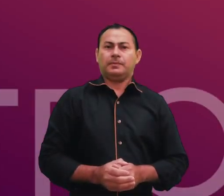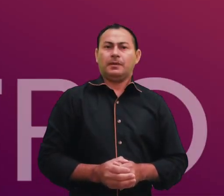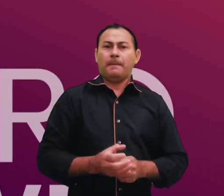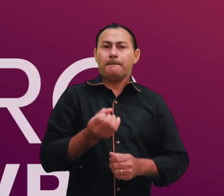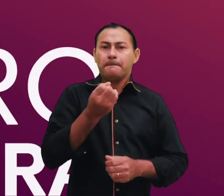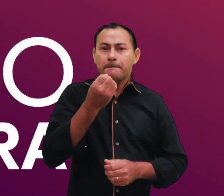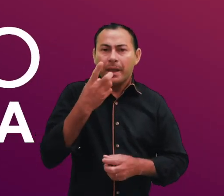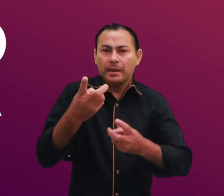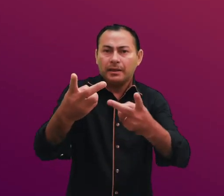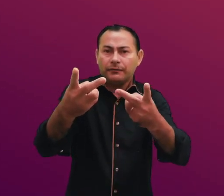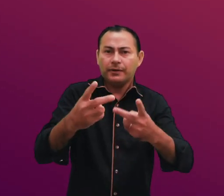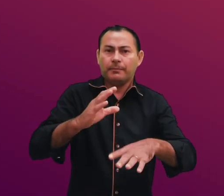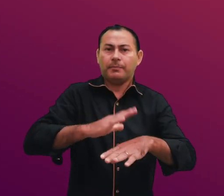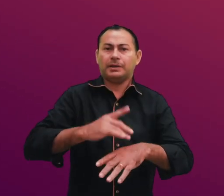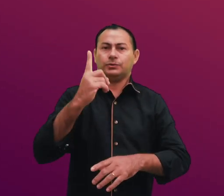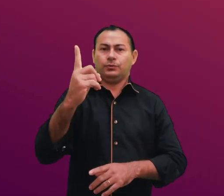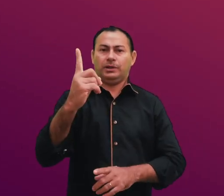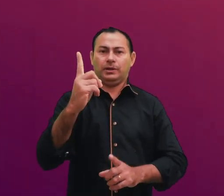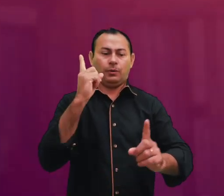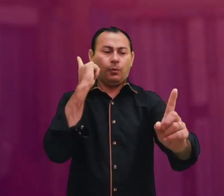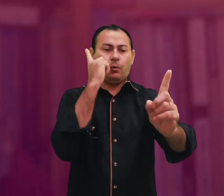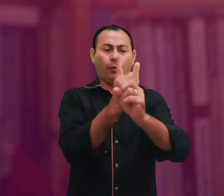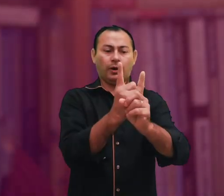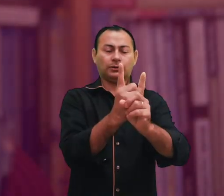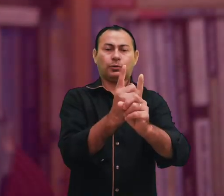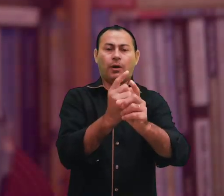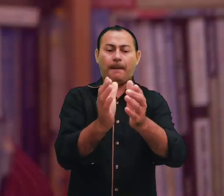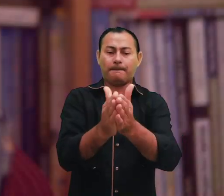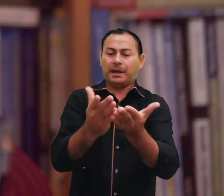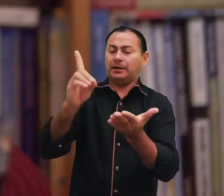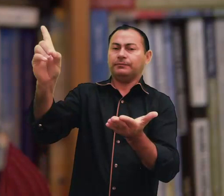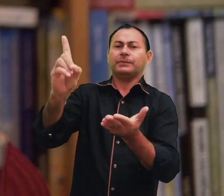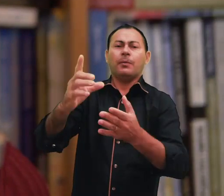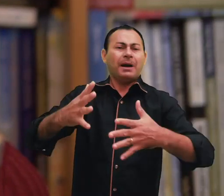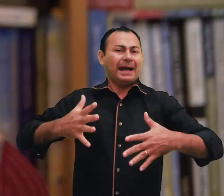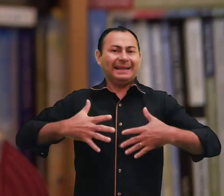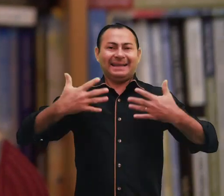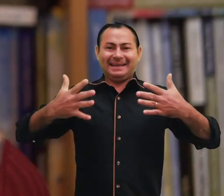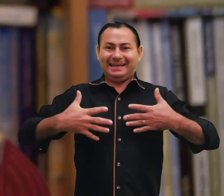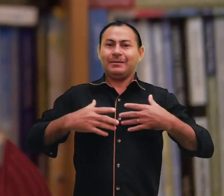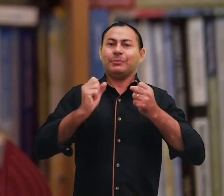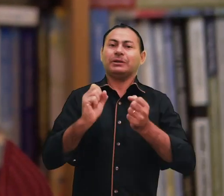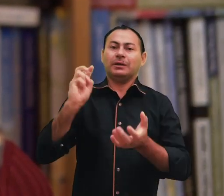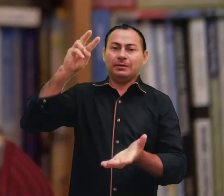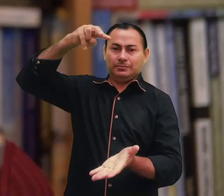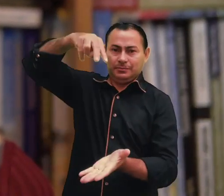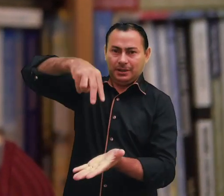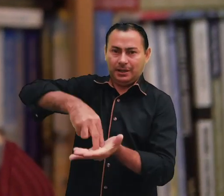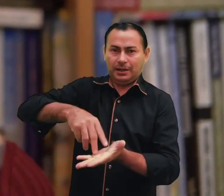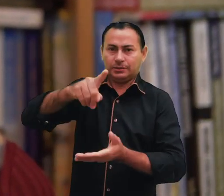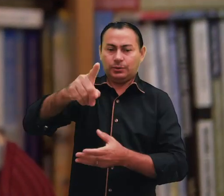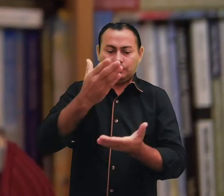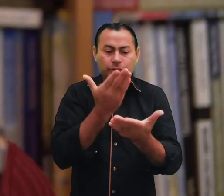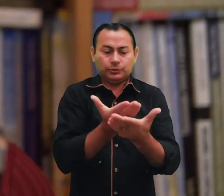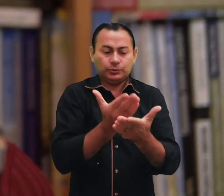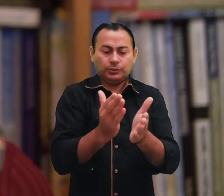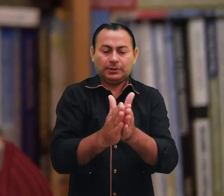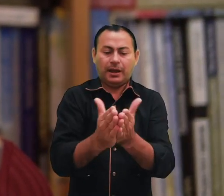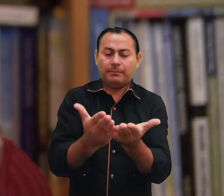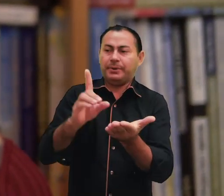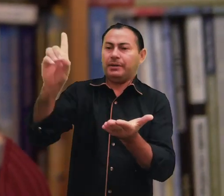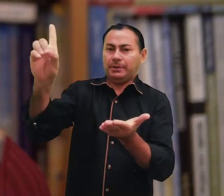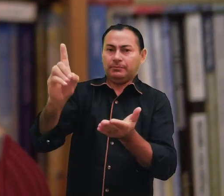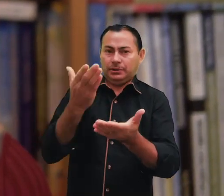Seja muito bem-vindo para mais um encontro com a Palavra. É uma alegria muito grande contar com a sua participação no estudo da